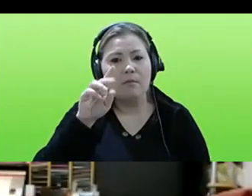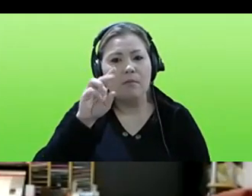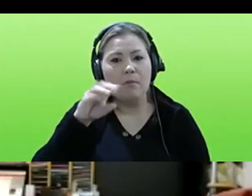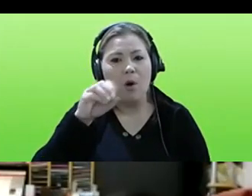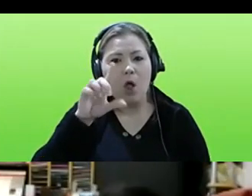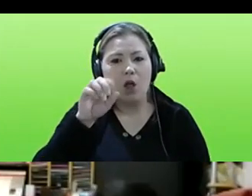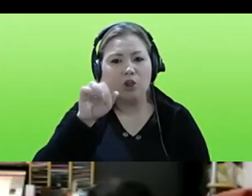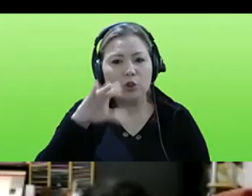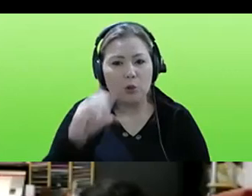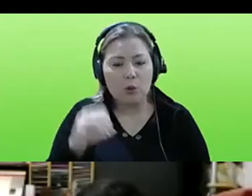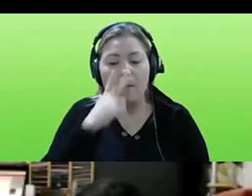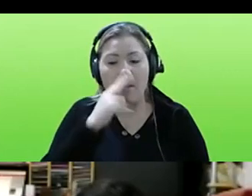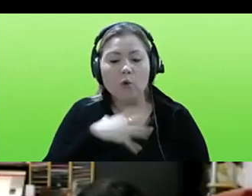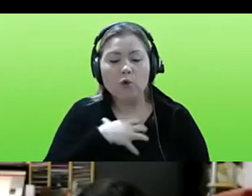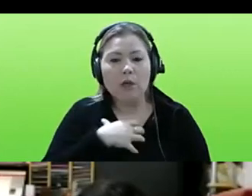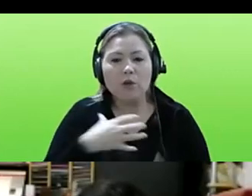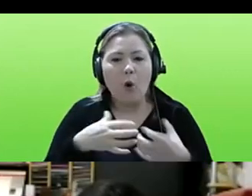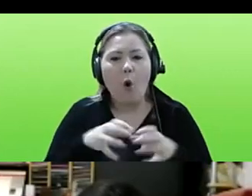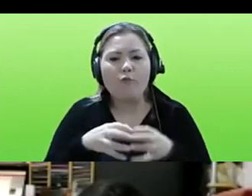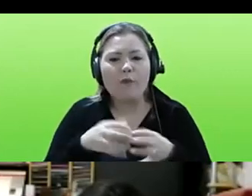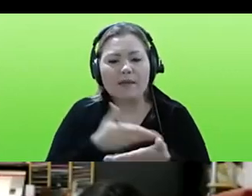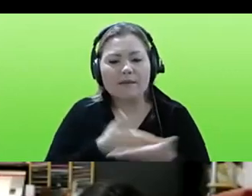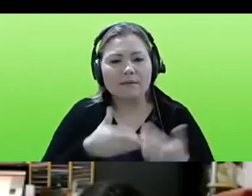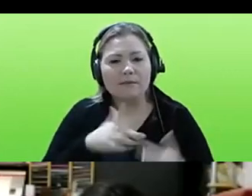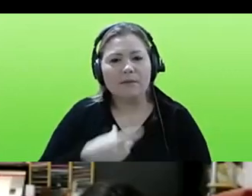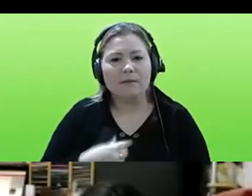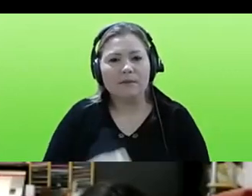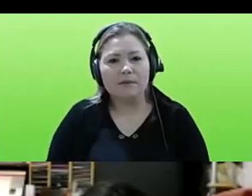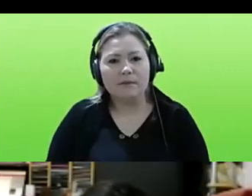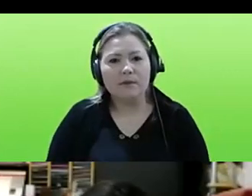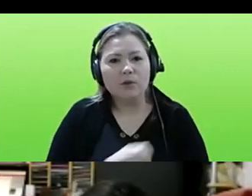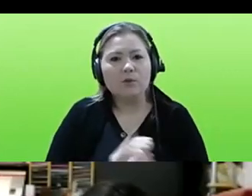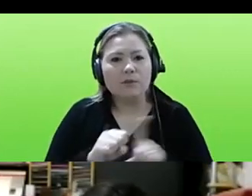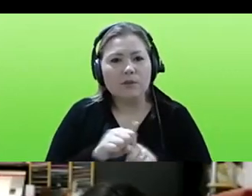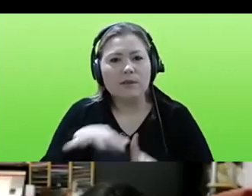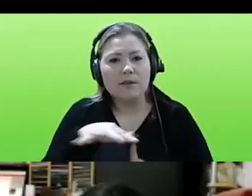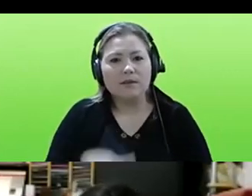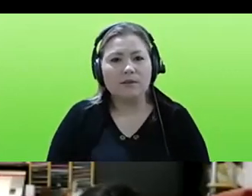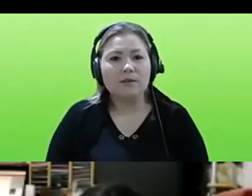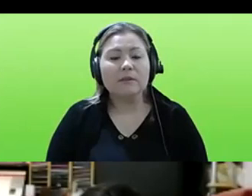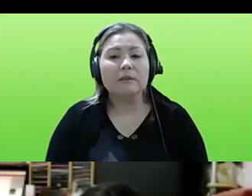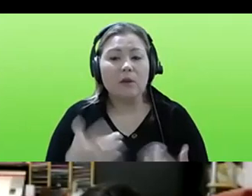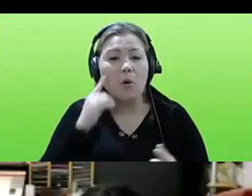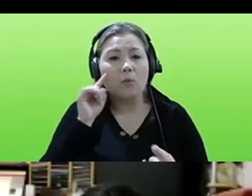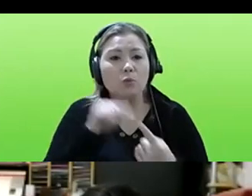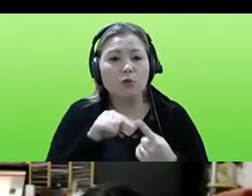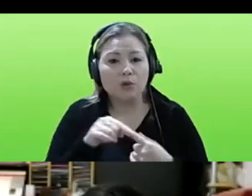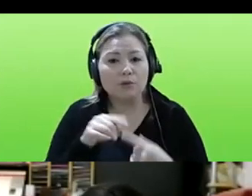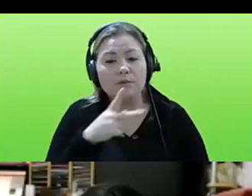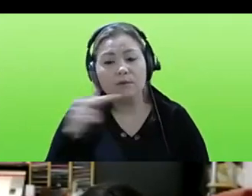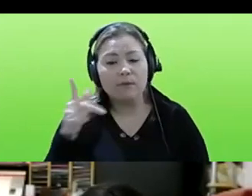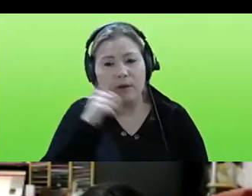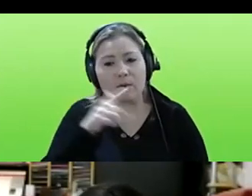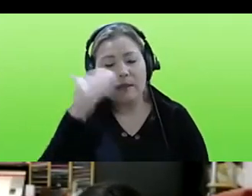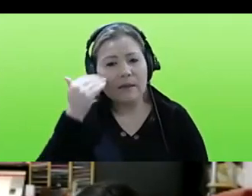de convivência, coexistência numa sociedade. Então, a ideia é que você vai entender melhor o